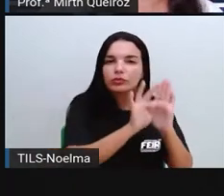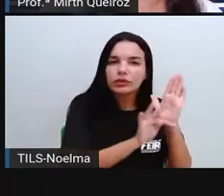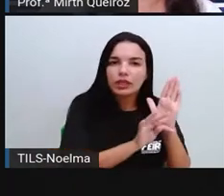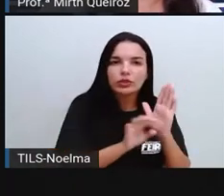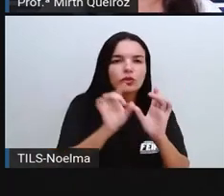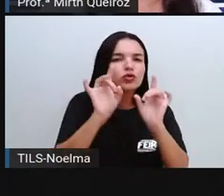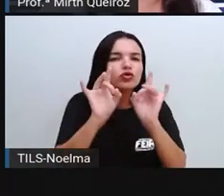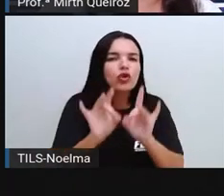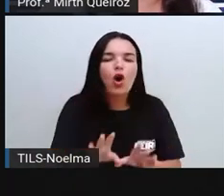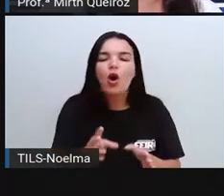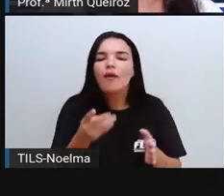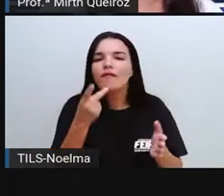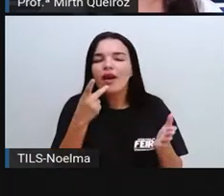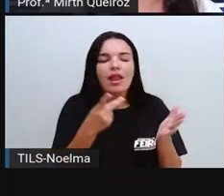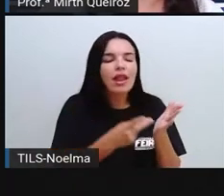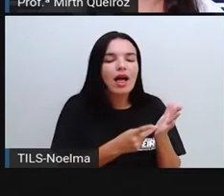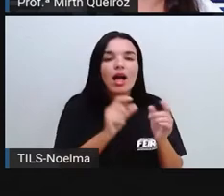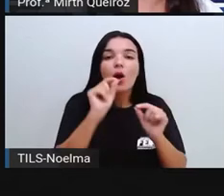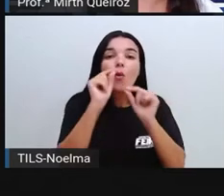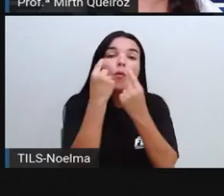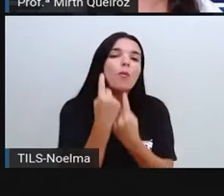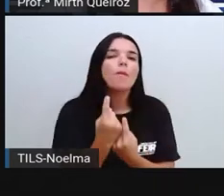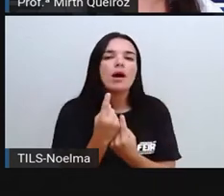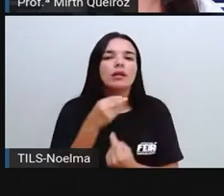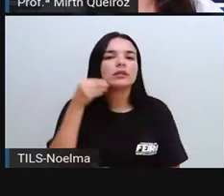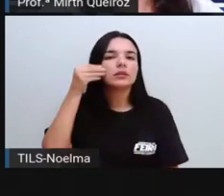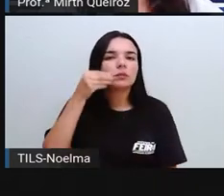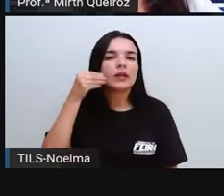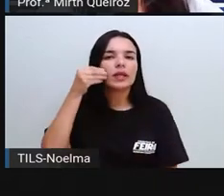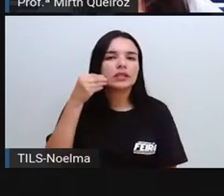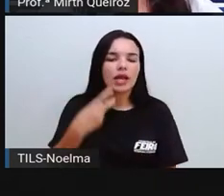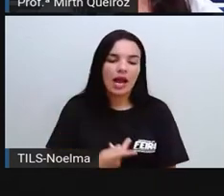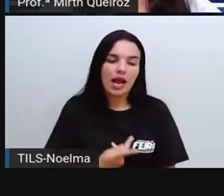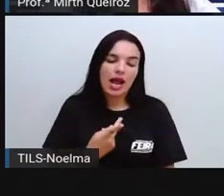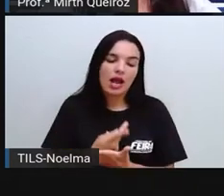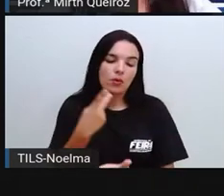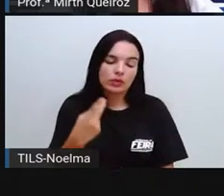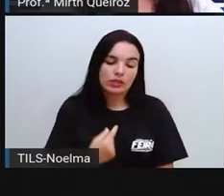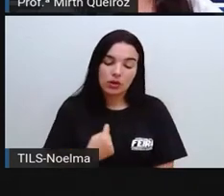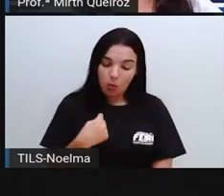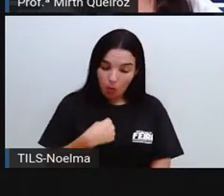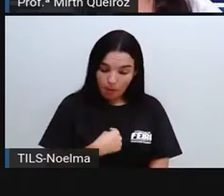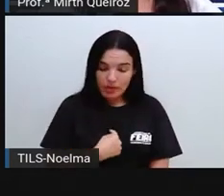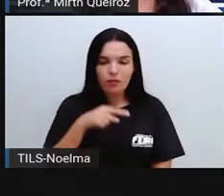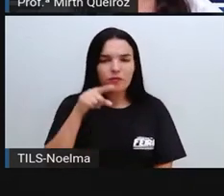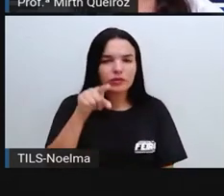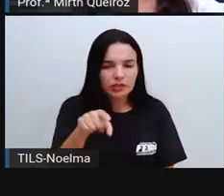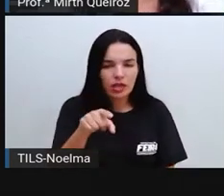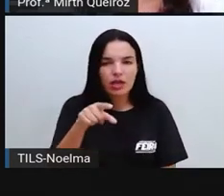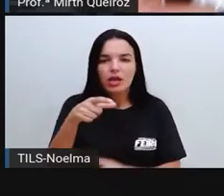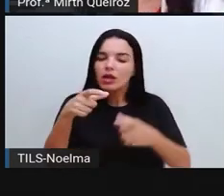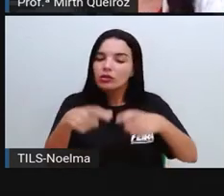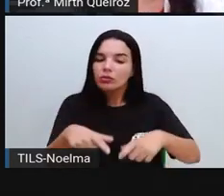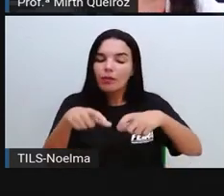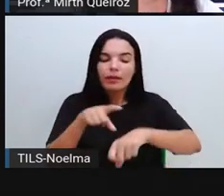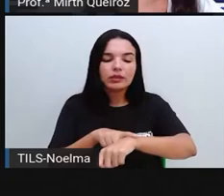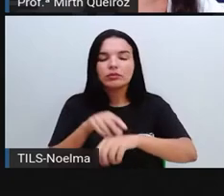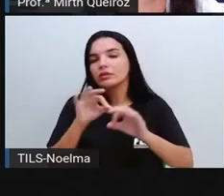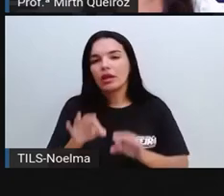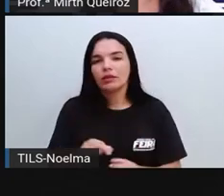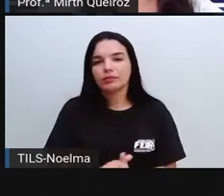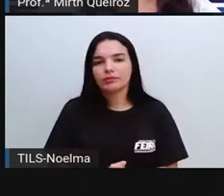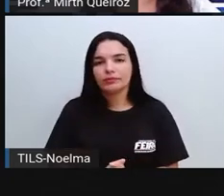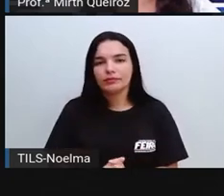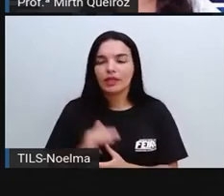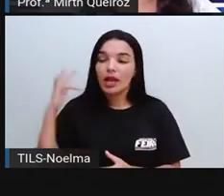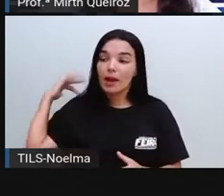apenas uma experiência, né? Que aconteceu conosco em determinada situação. Biografia, os outros